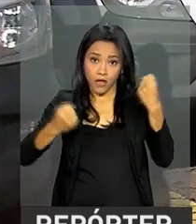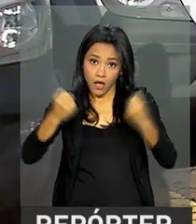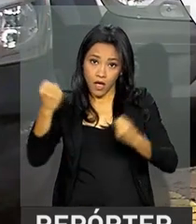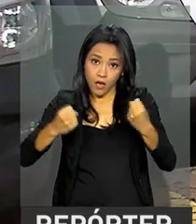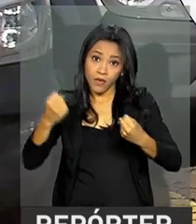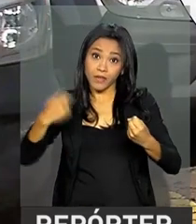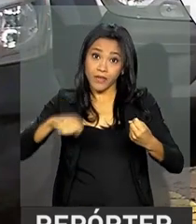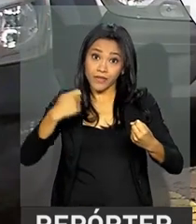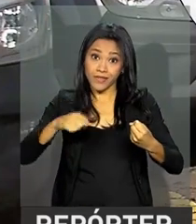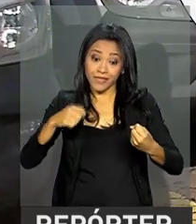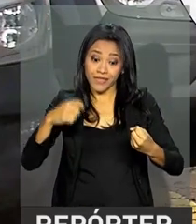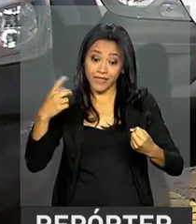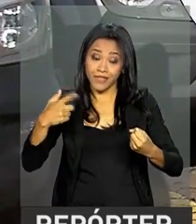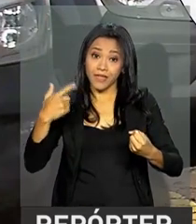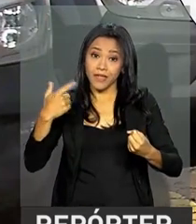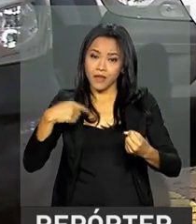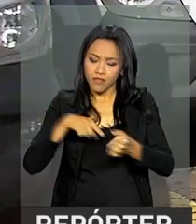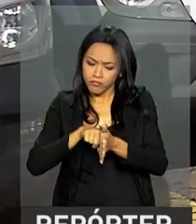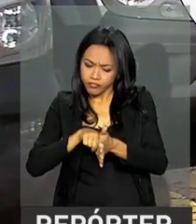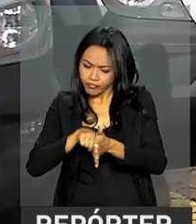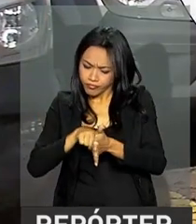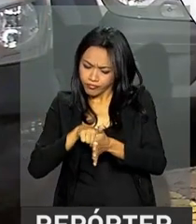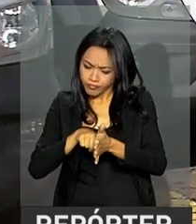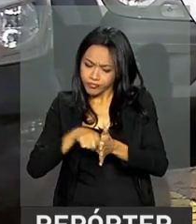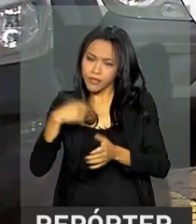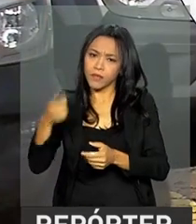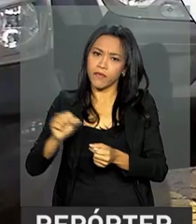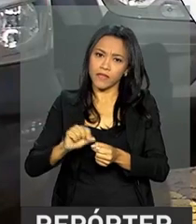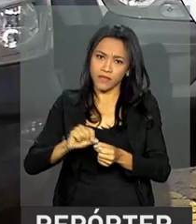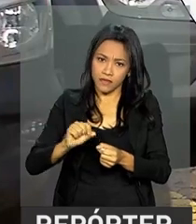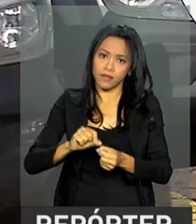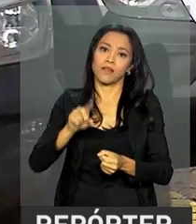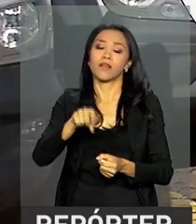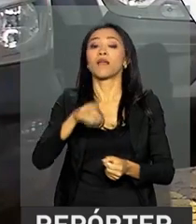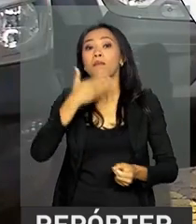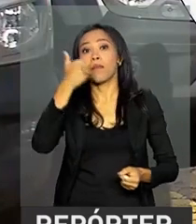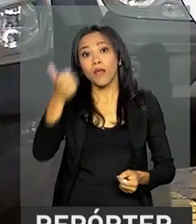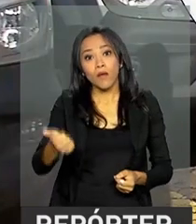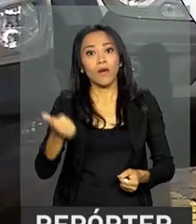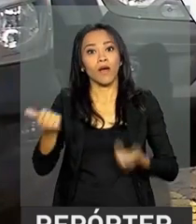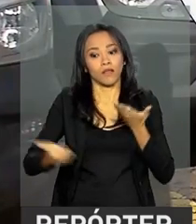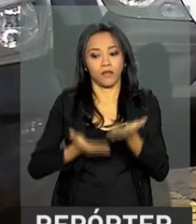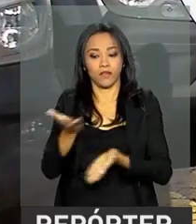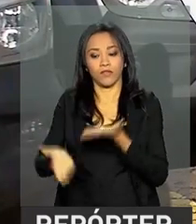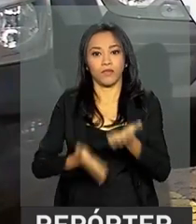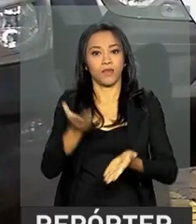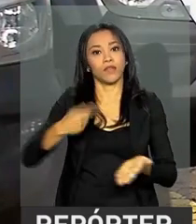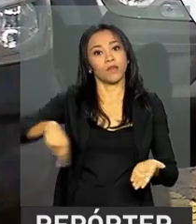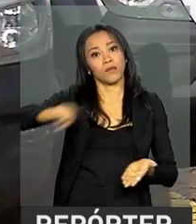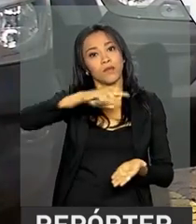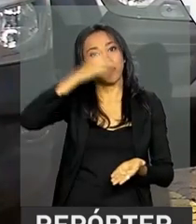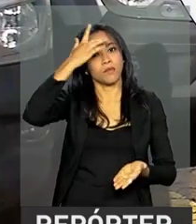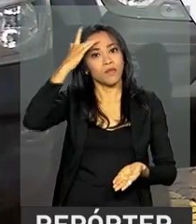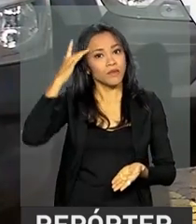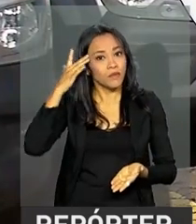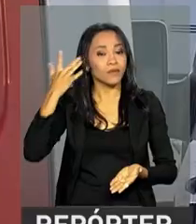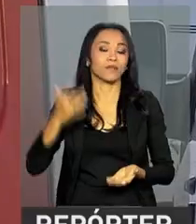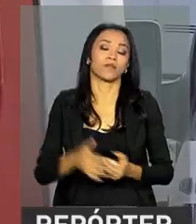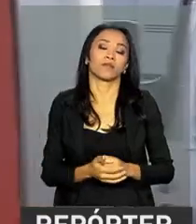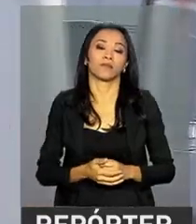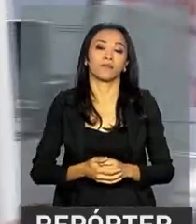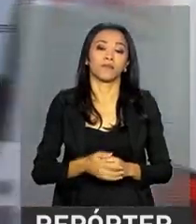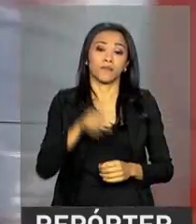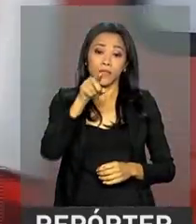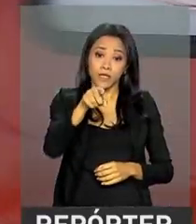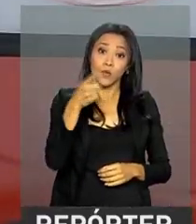que precisam passar por consultas e realizar exames e ainda a melhora do atendimento à população na atenção básica